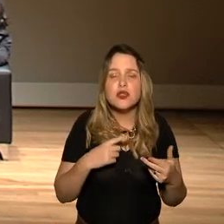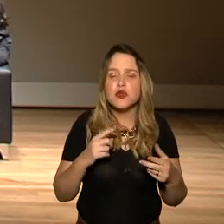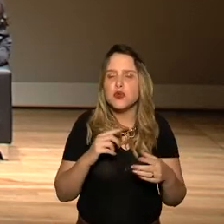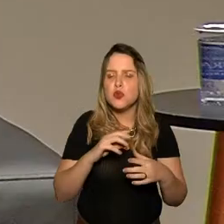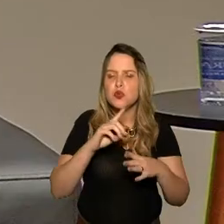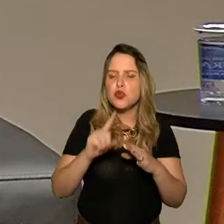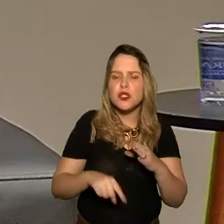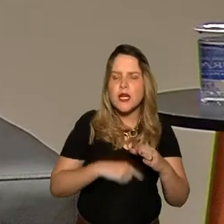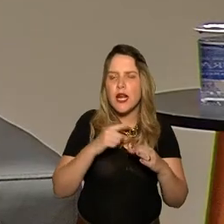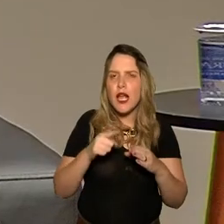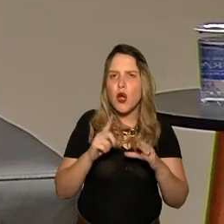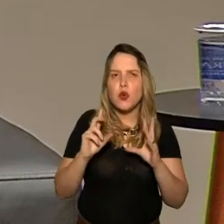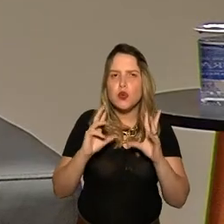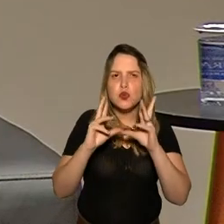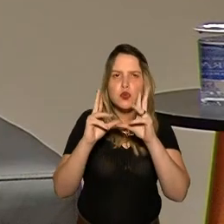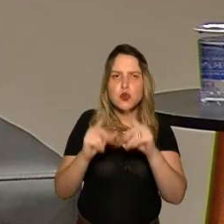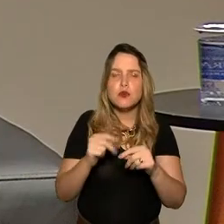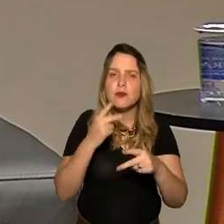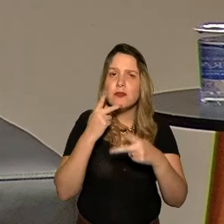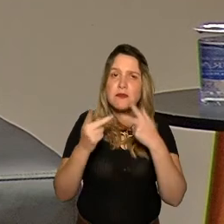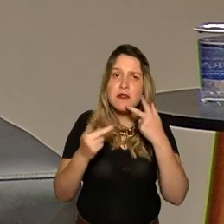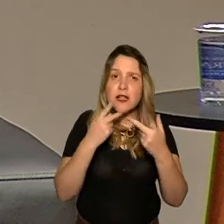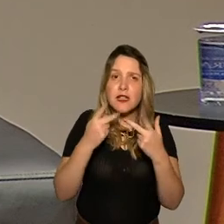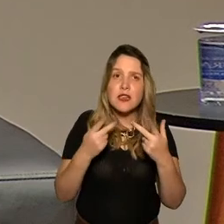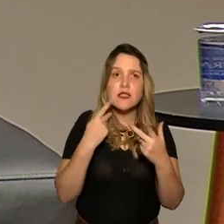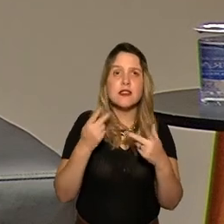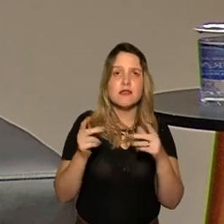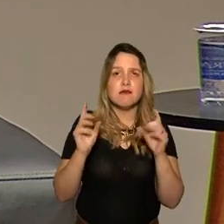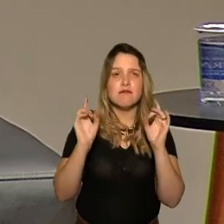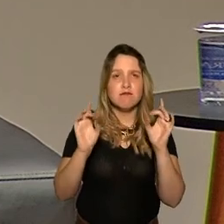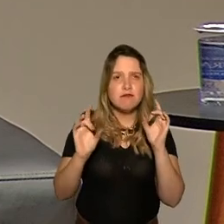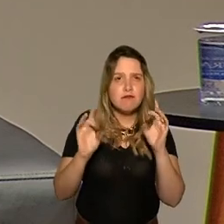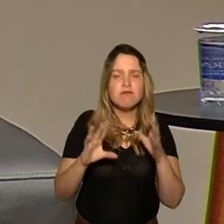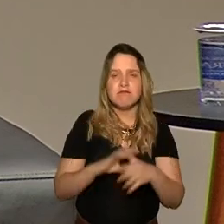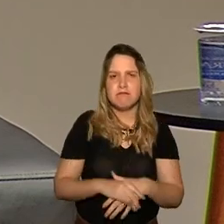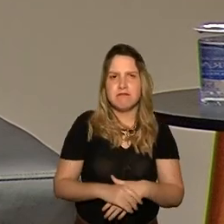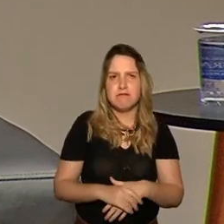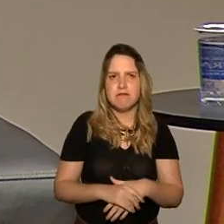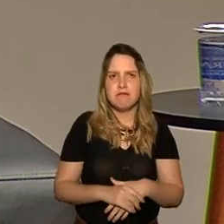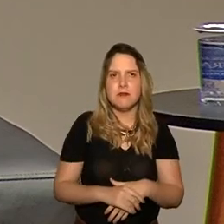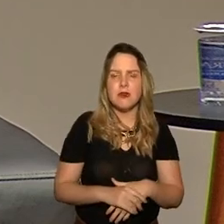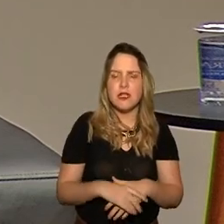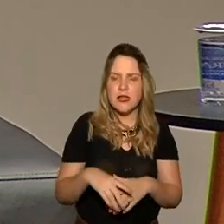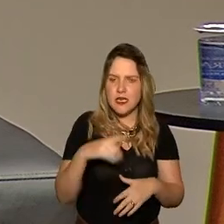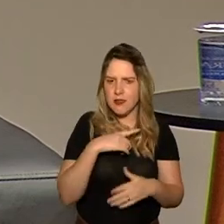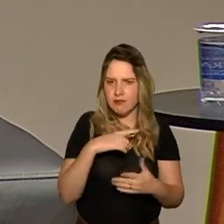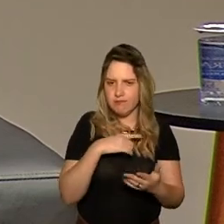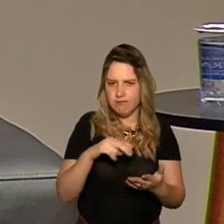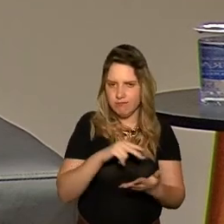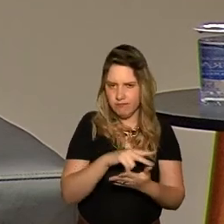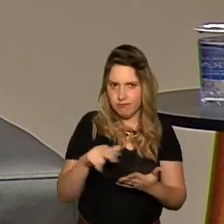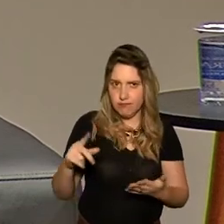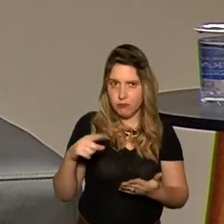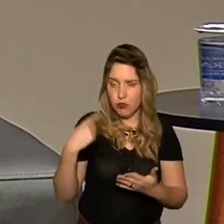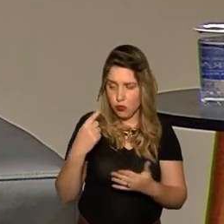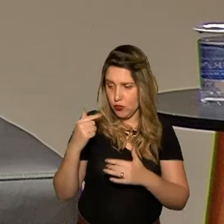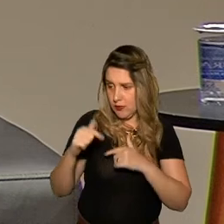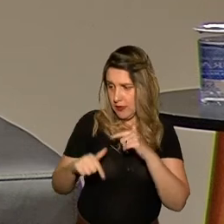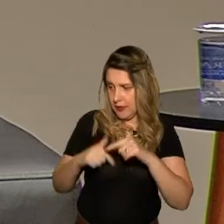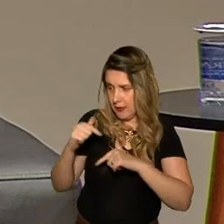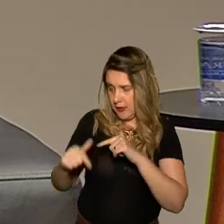eu chamaria atenção ano passado para o trabalho que o certe realiza né que é o centro de estudos das relações do trabalho